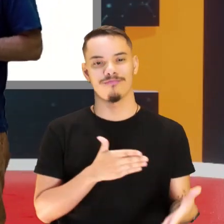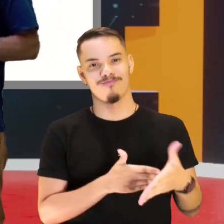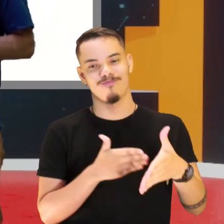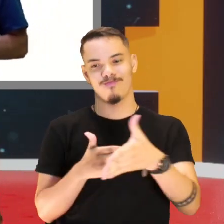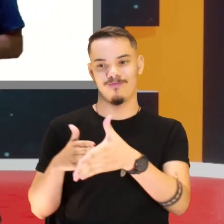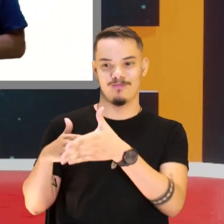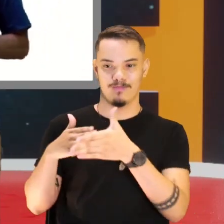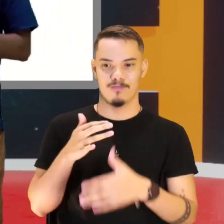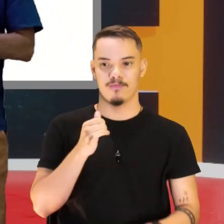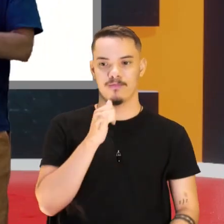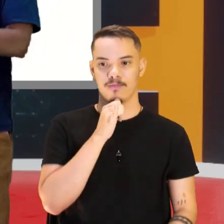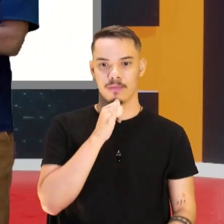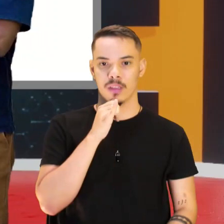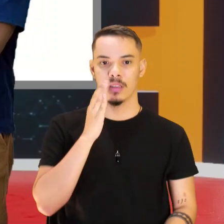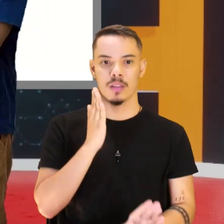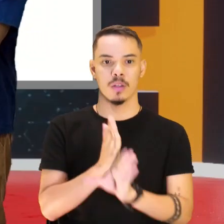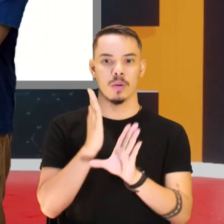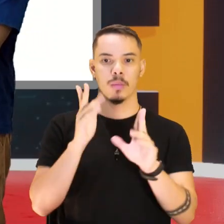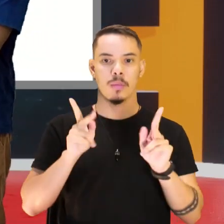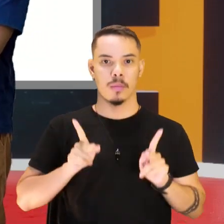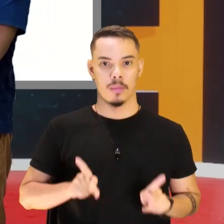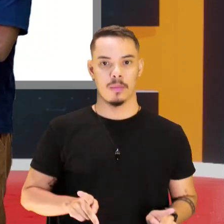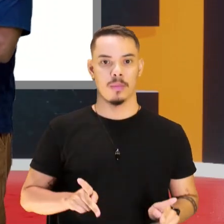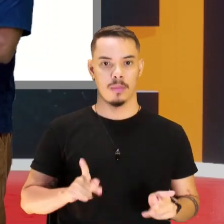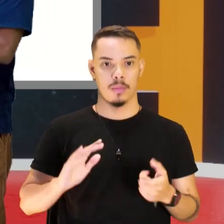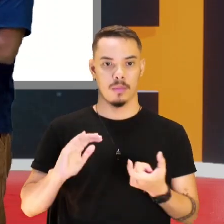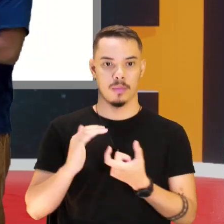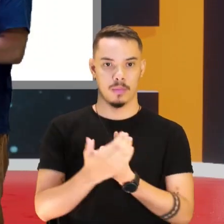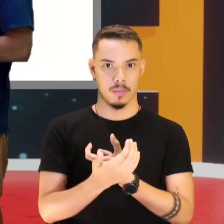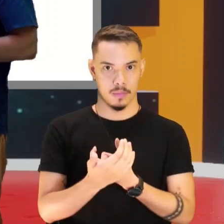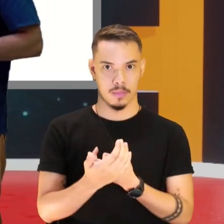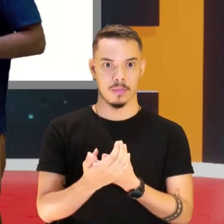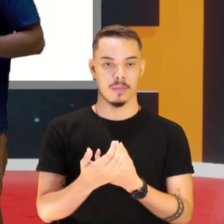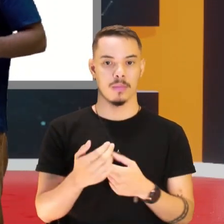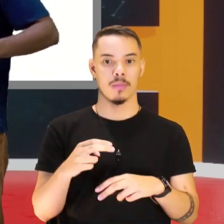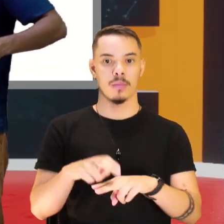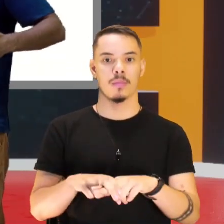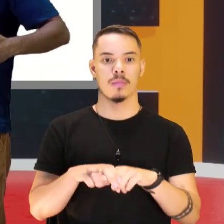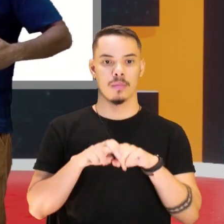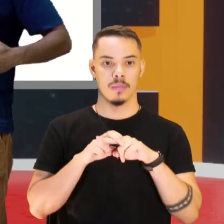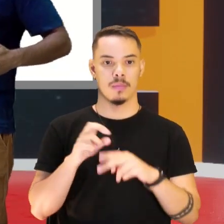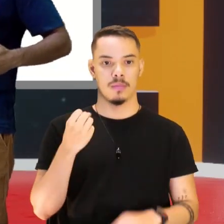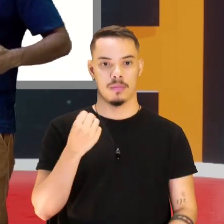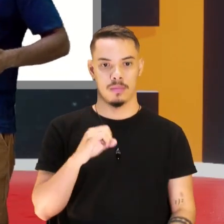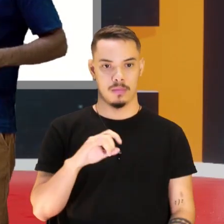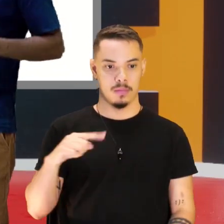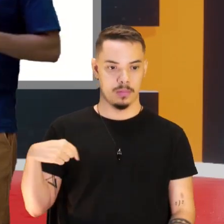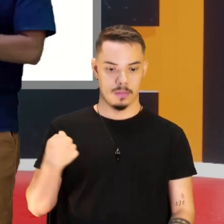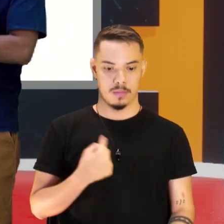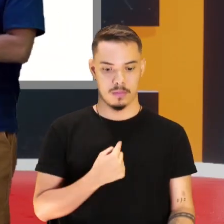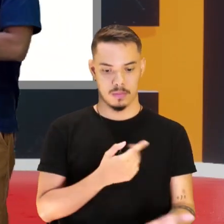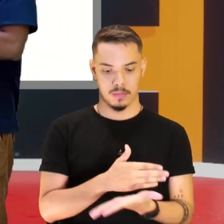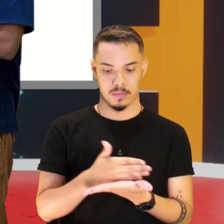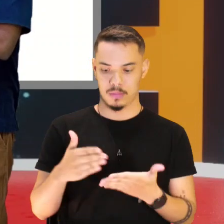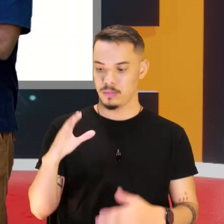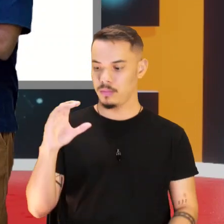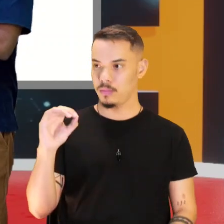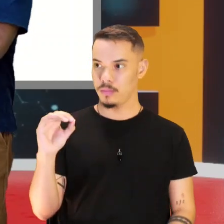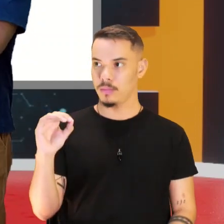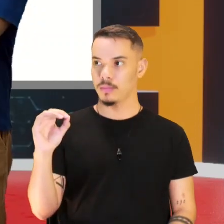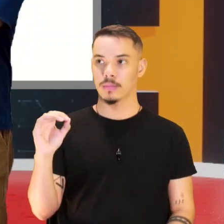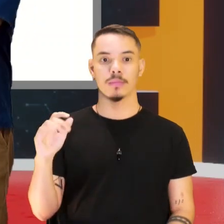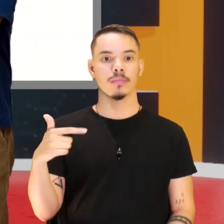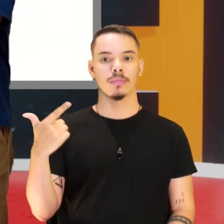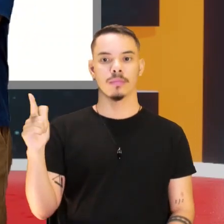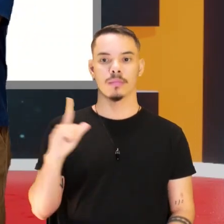ficávamos limitados, por exemplo, a descobrir a posição do termo. Porque se nós começássemos do zero, um termo tinha, por exemplo, a